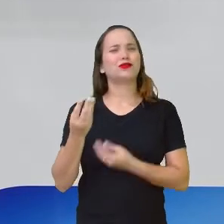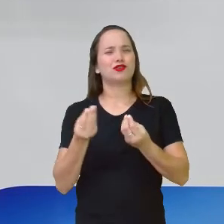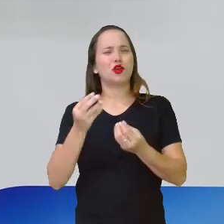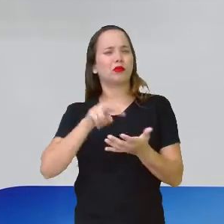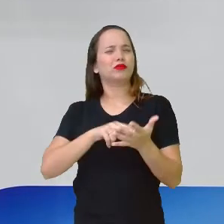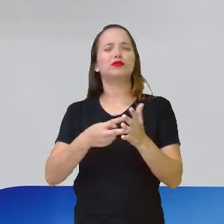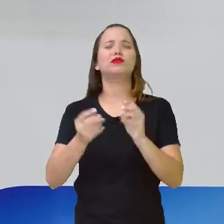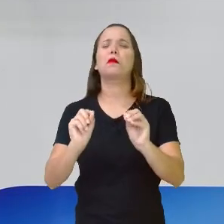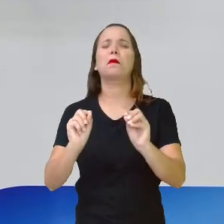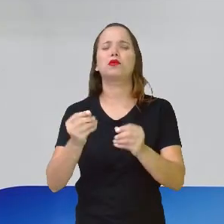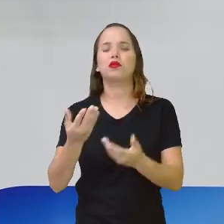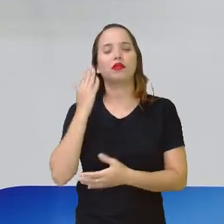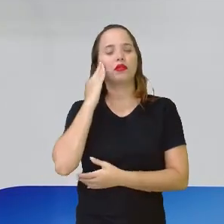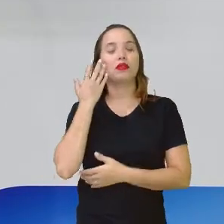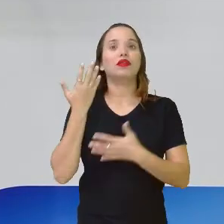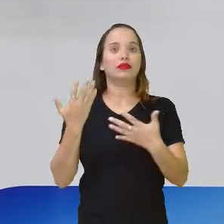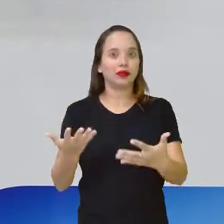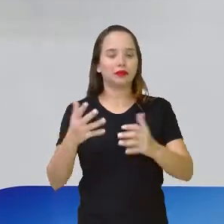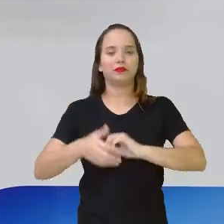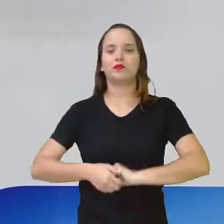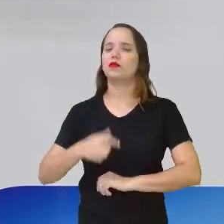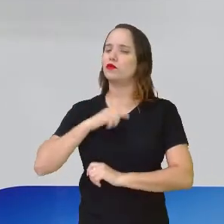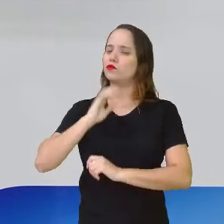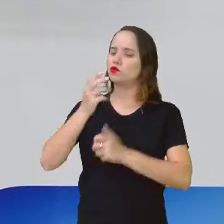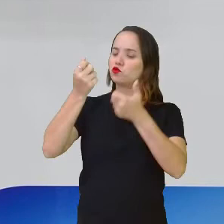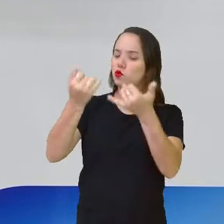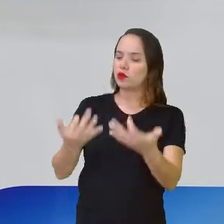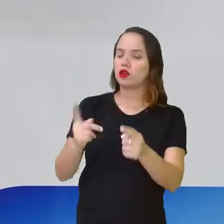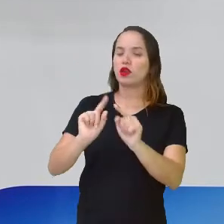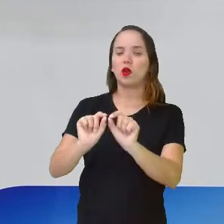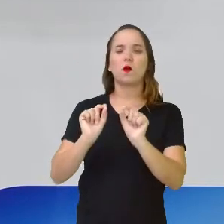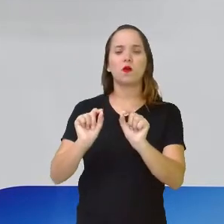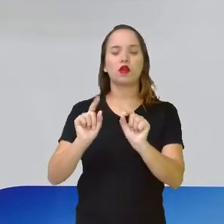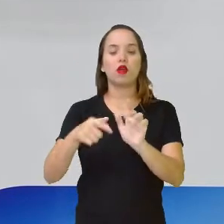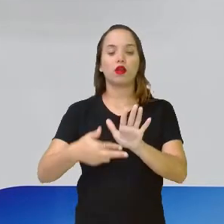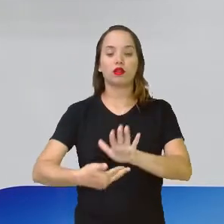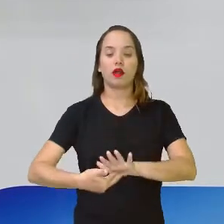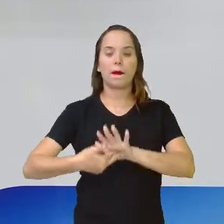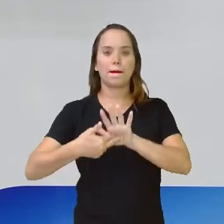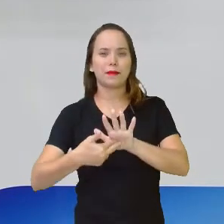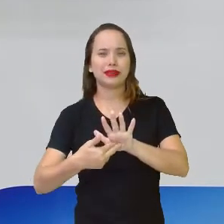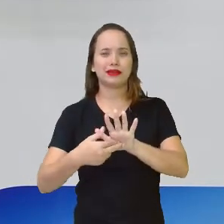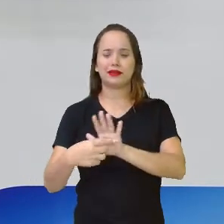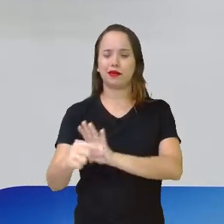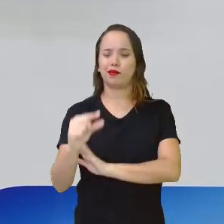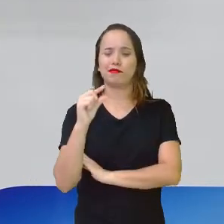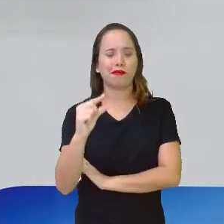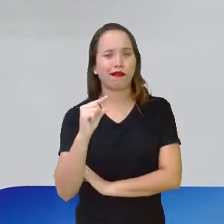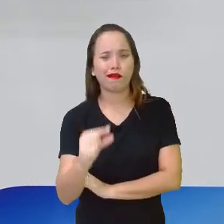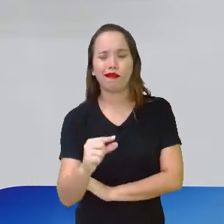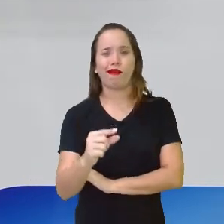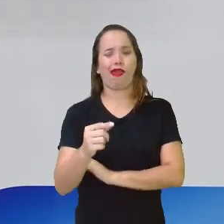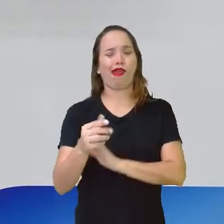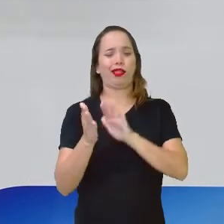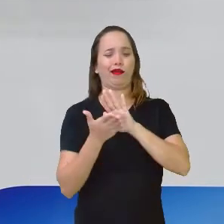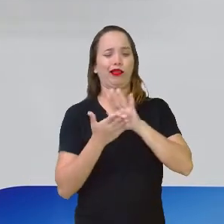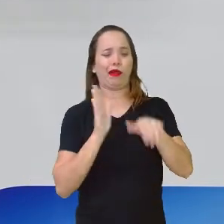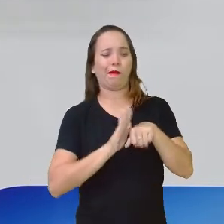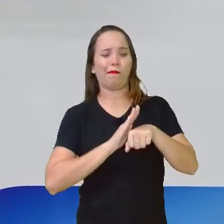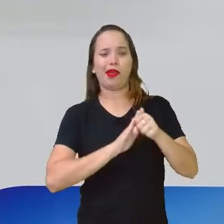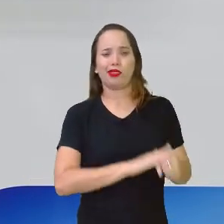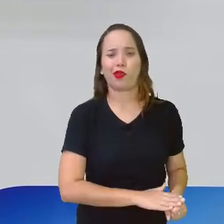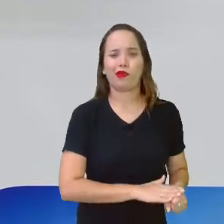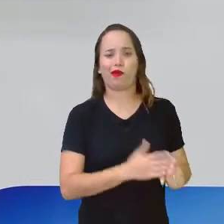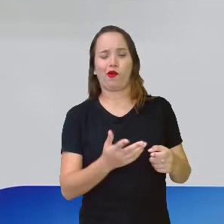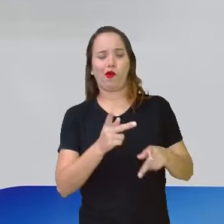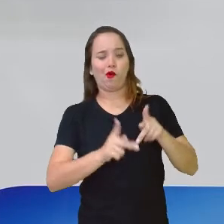Essa subrepresentação, ou seja, está representando de forma pequena, mesquinha, de uma forma menor, os